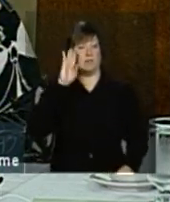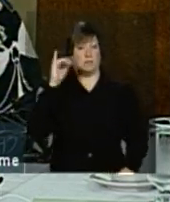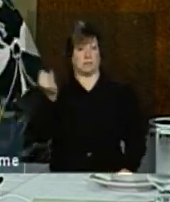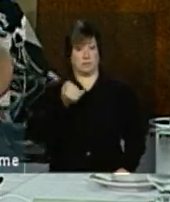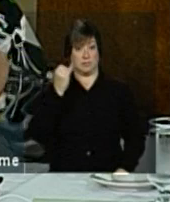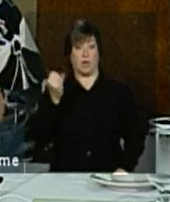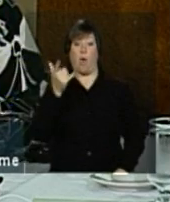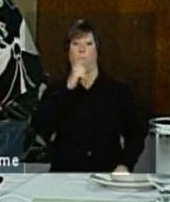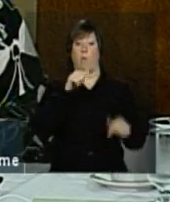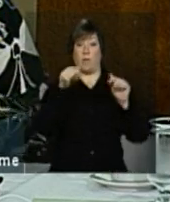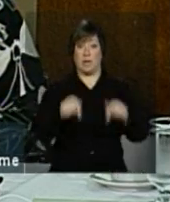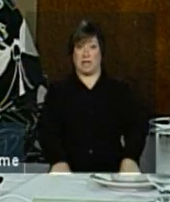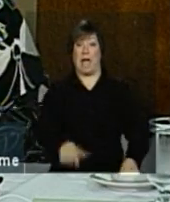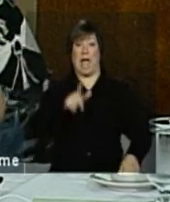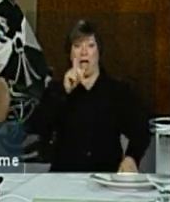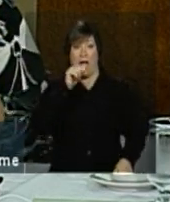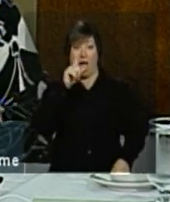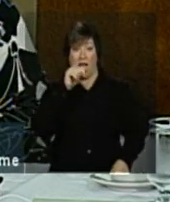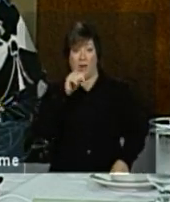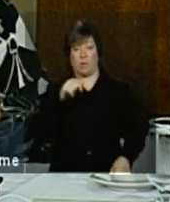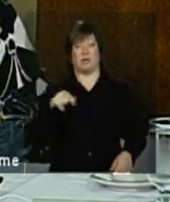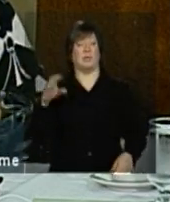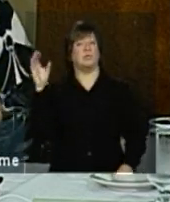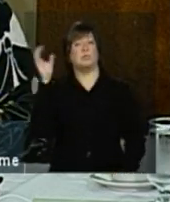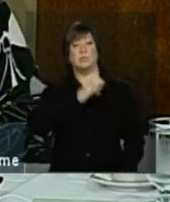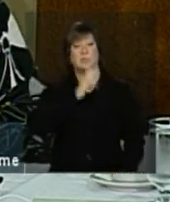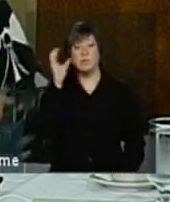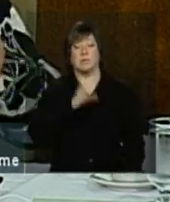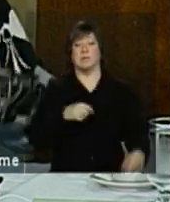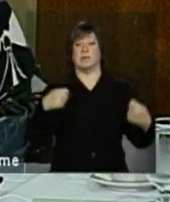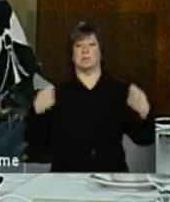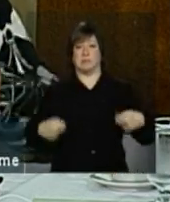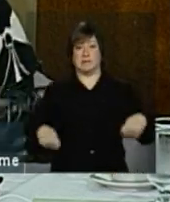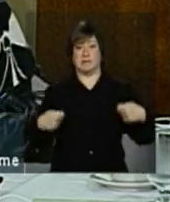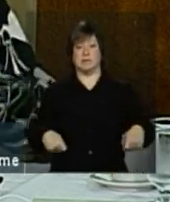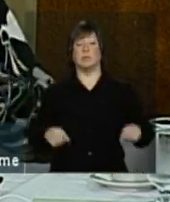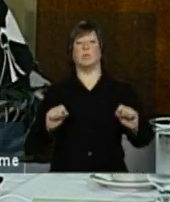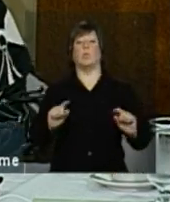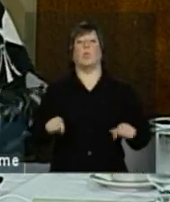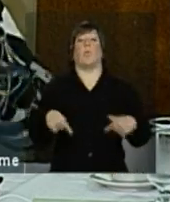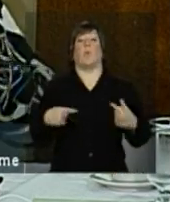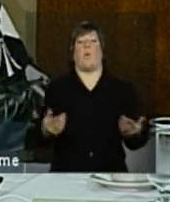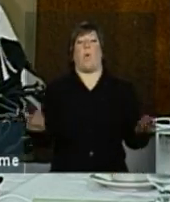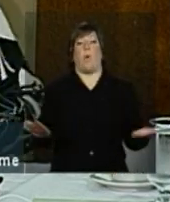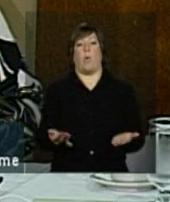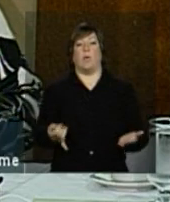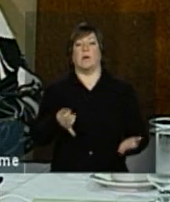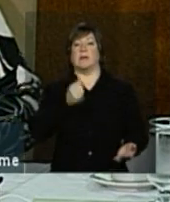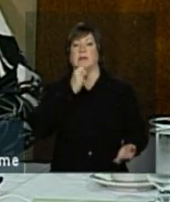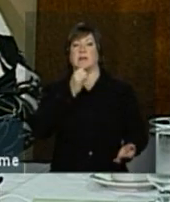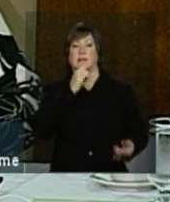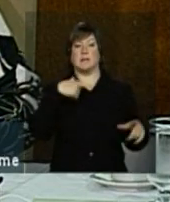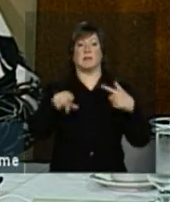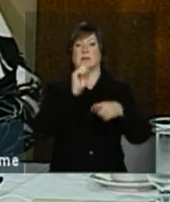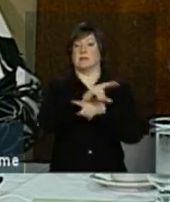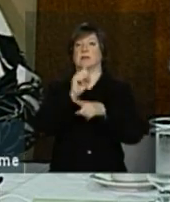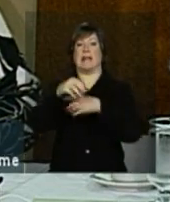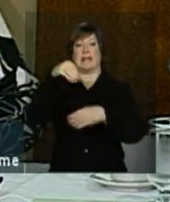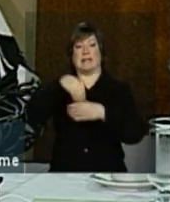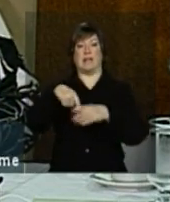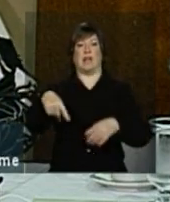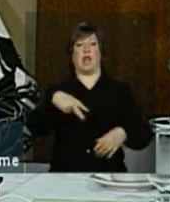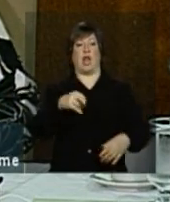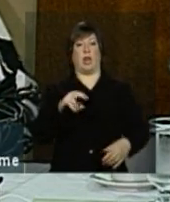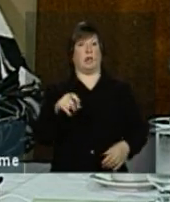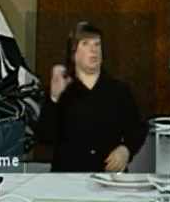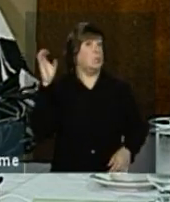água ele ele é mais urgente e necessário do que hoje a criação e geração de emprego no nordeste essa